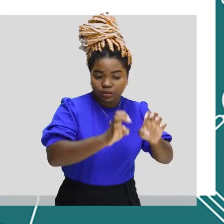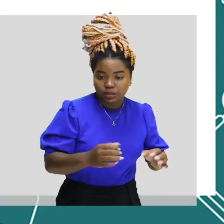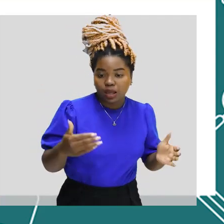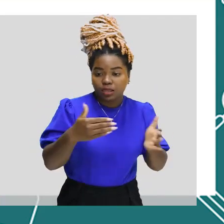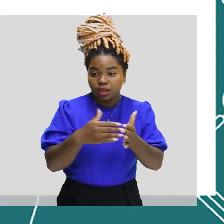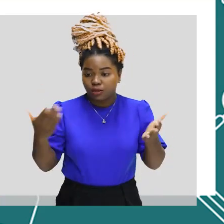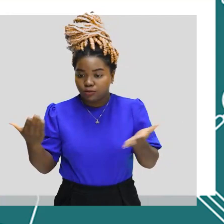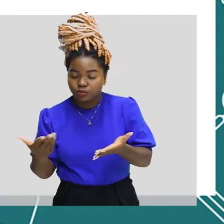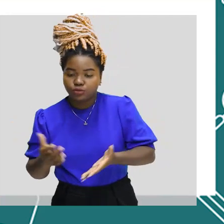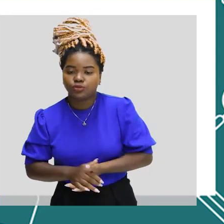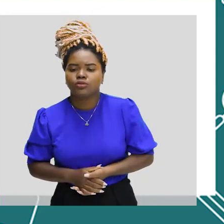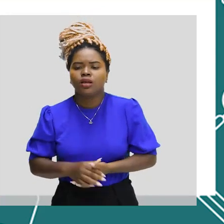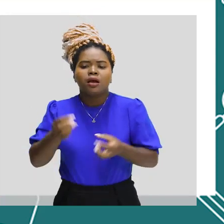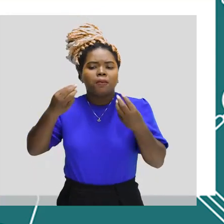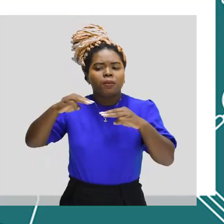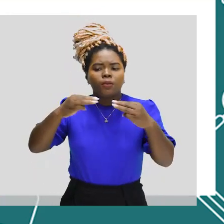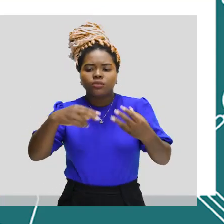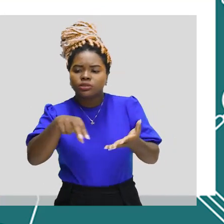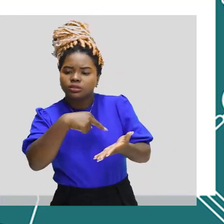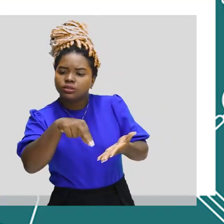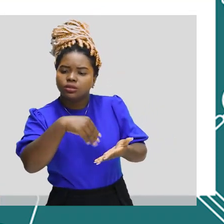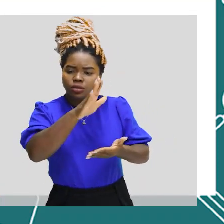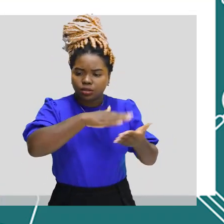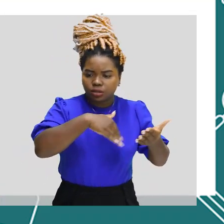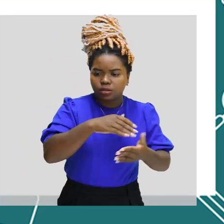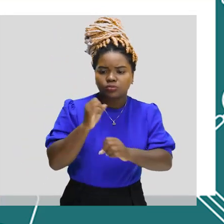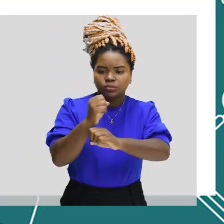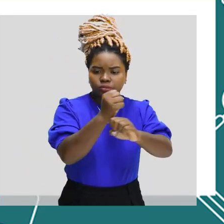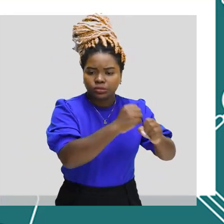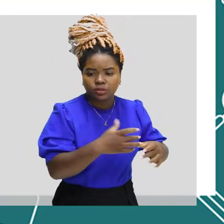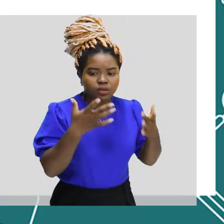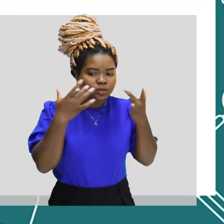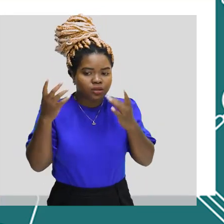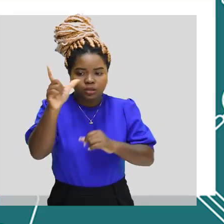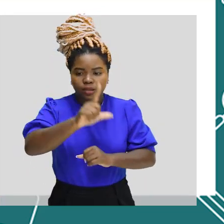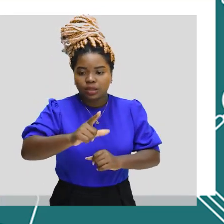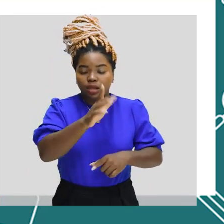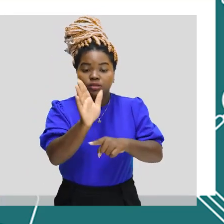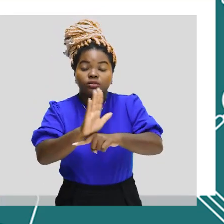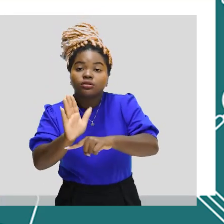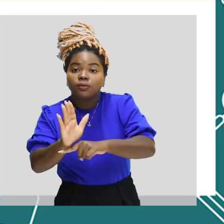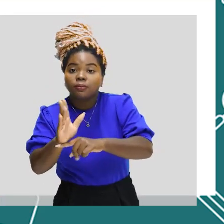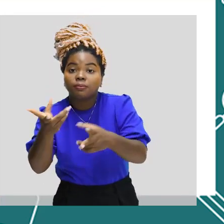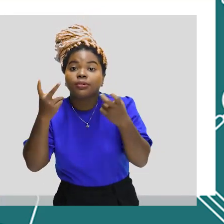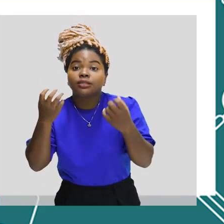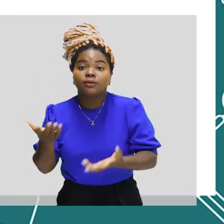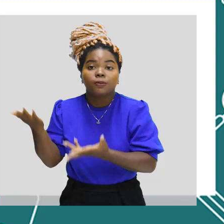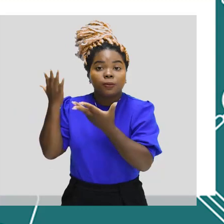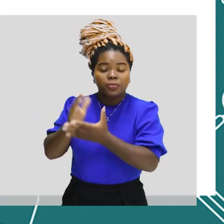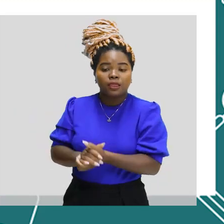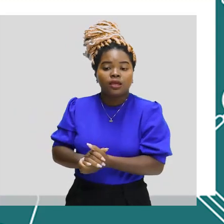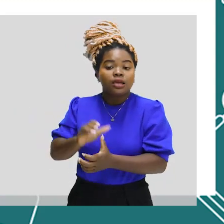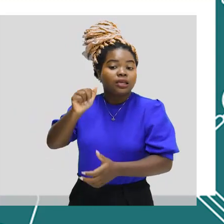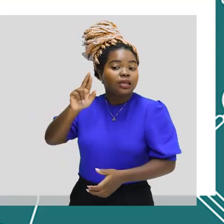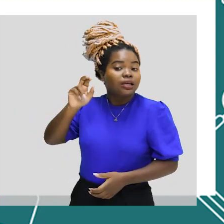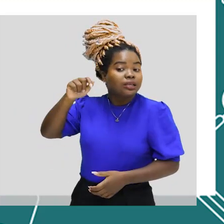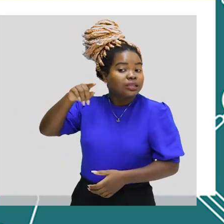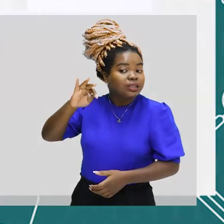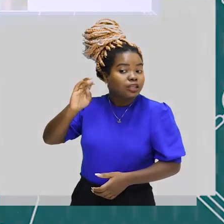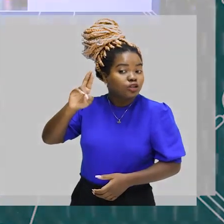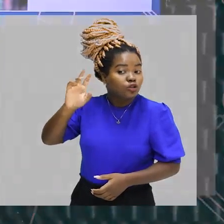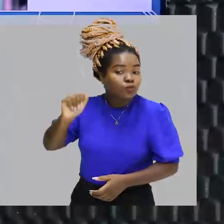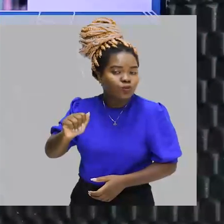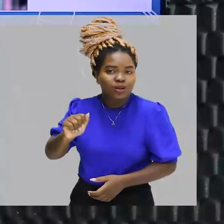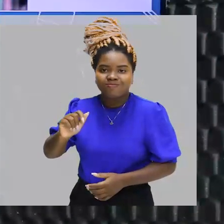seriam elas? Música, dança, pintura, escultura, teatro, literatura e cinema. Notem, né, que a arquitetura ela já não faz parte